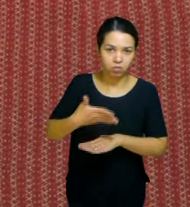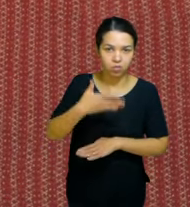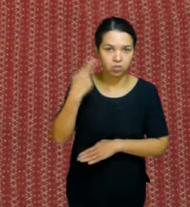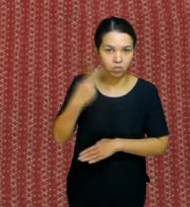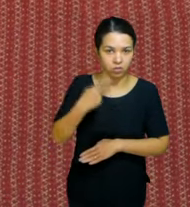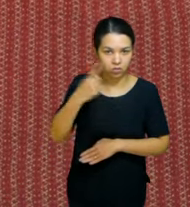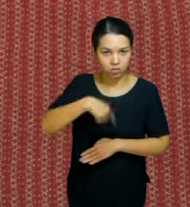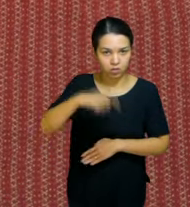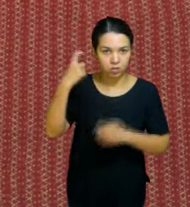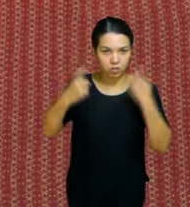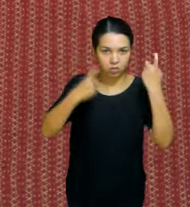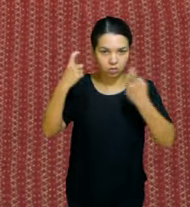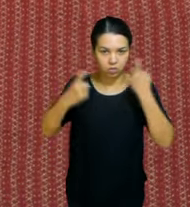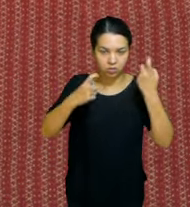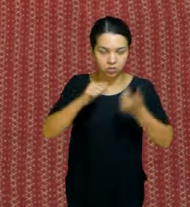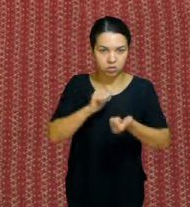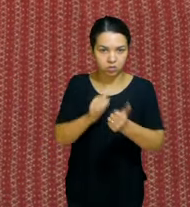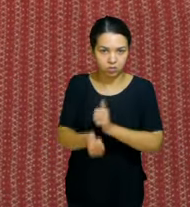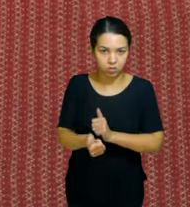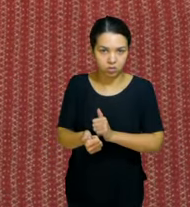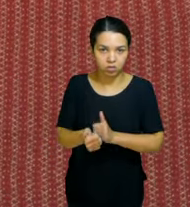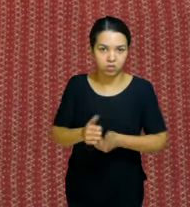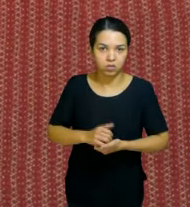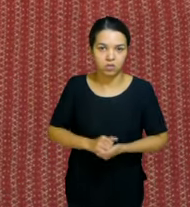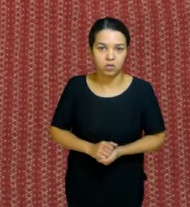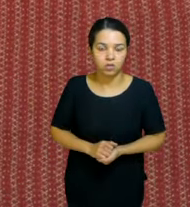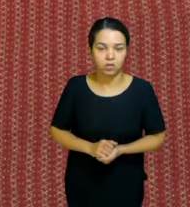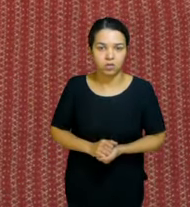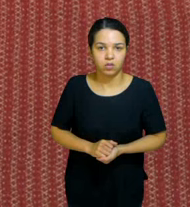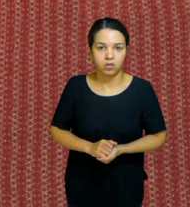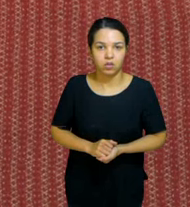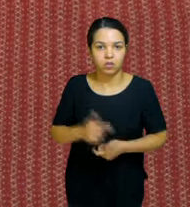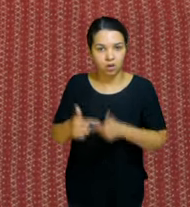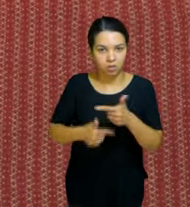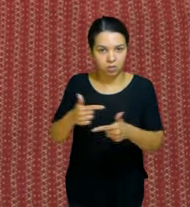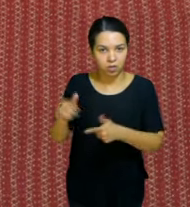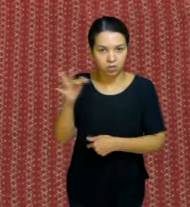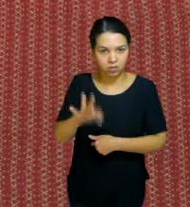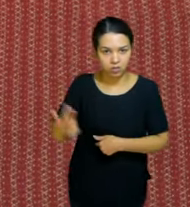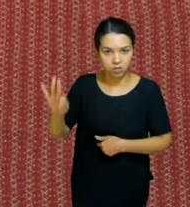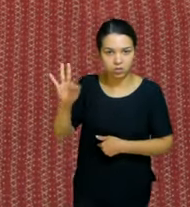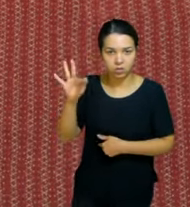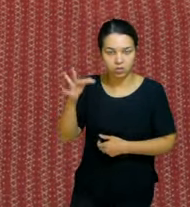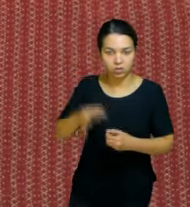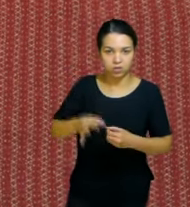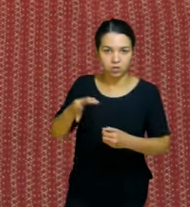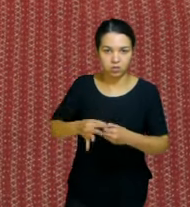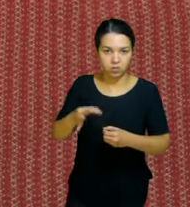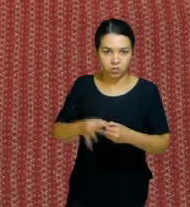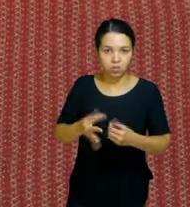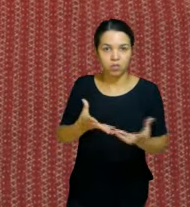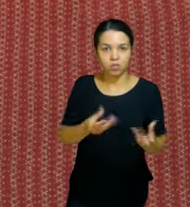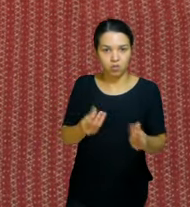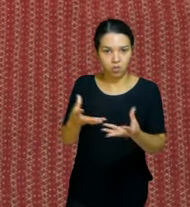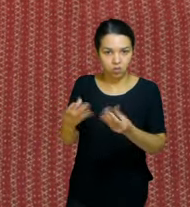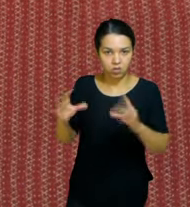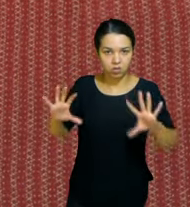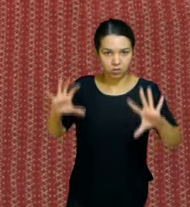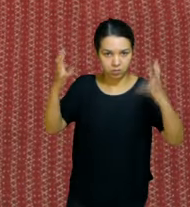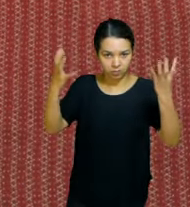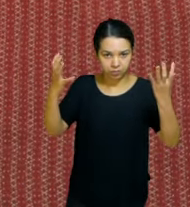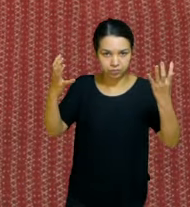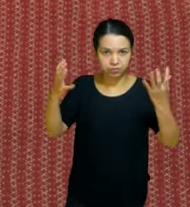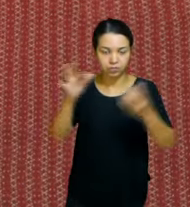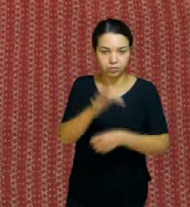com o esporte. Eu acompanho o trabalho da federação há muitos anos. Lá em Timbó, a gente recepciona muitos e muitos eventos da Federação